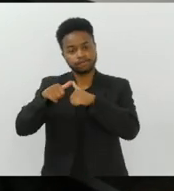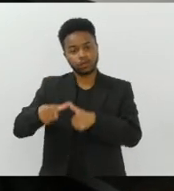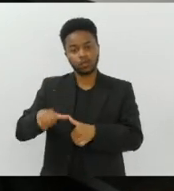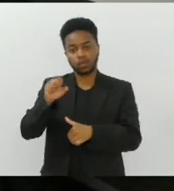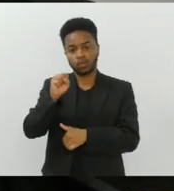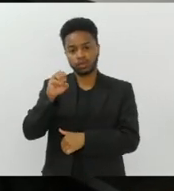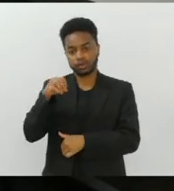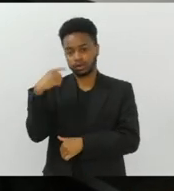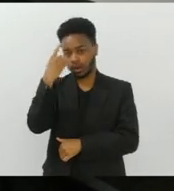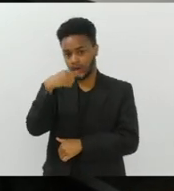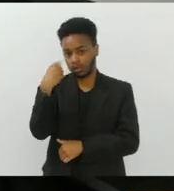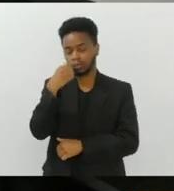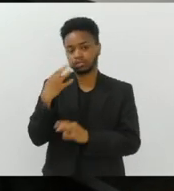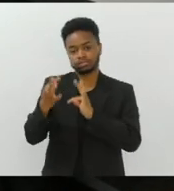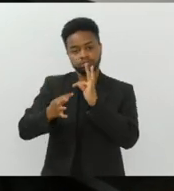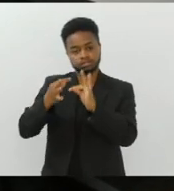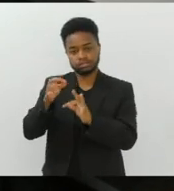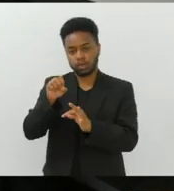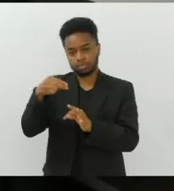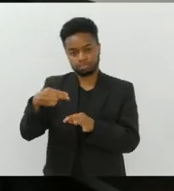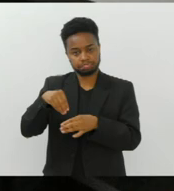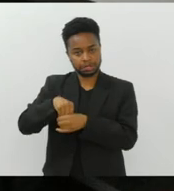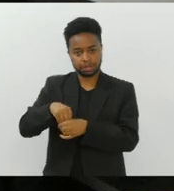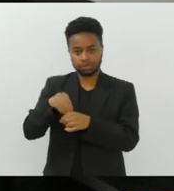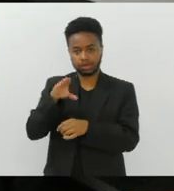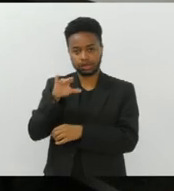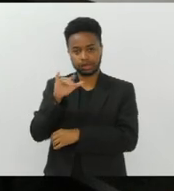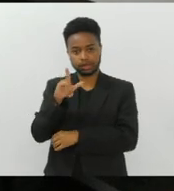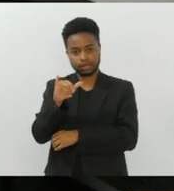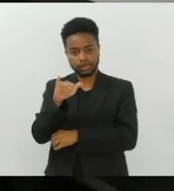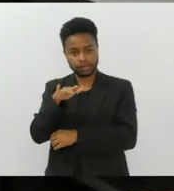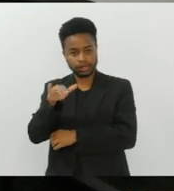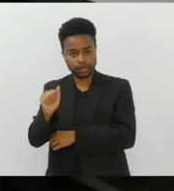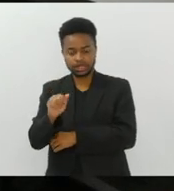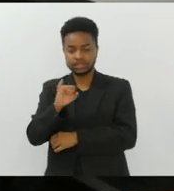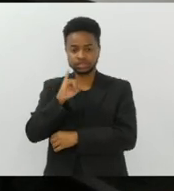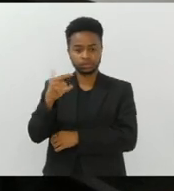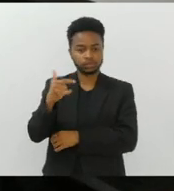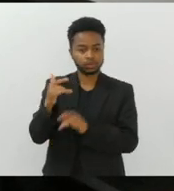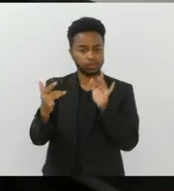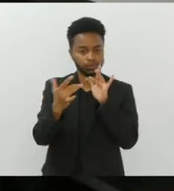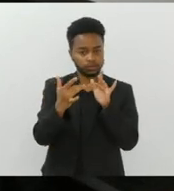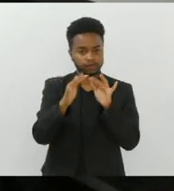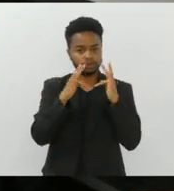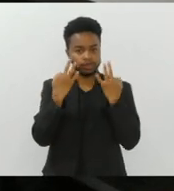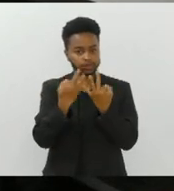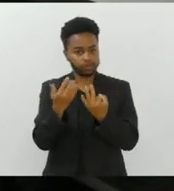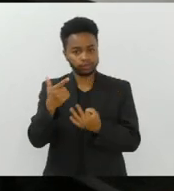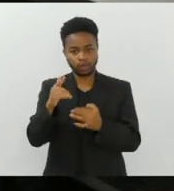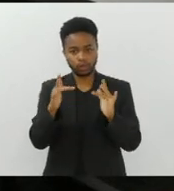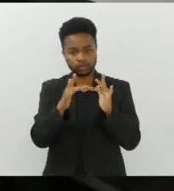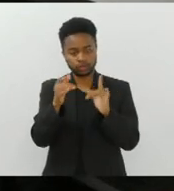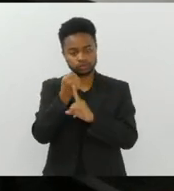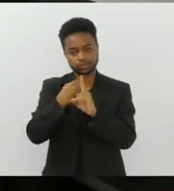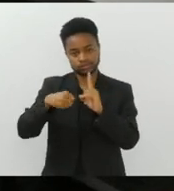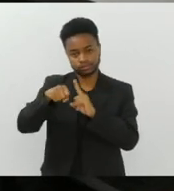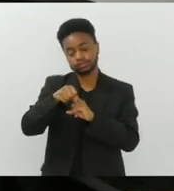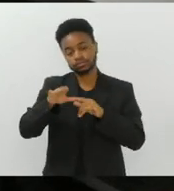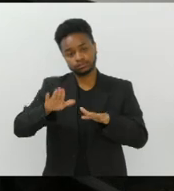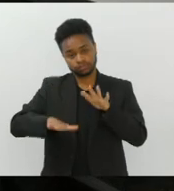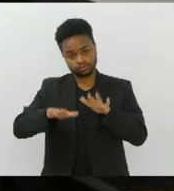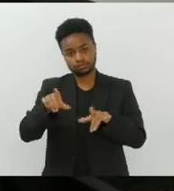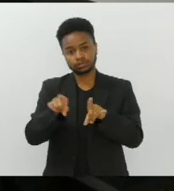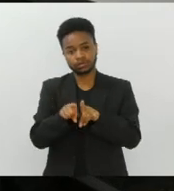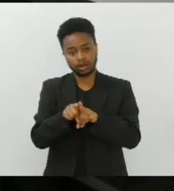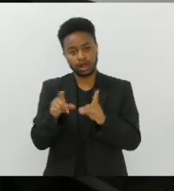terapia, mesmo que seja em uma clínica, etc., sem convívio familiar, sem convívio social, talvez também desenvolva